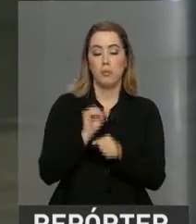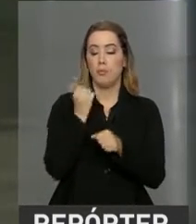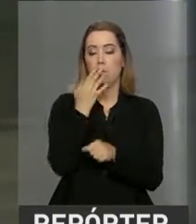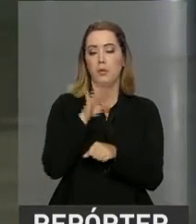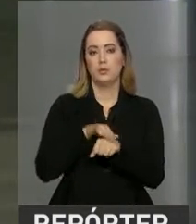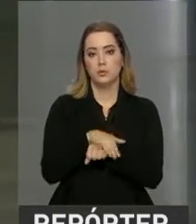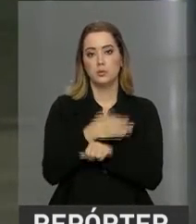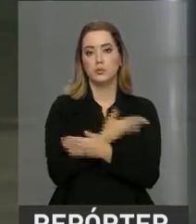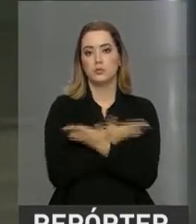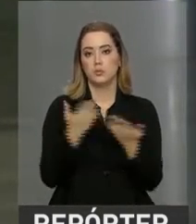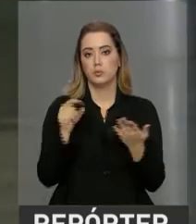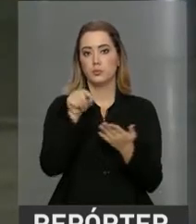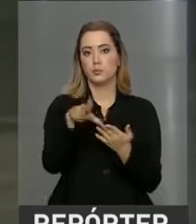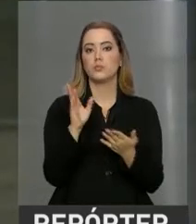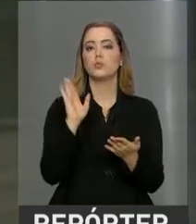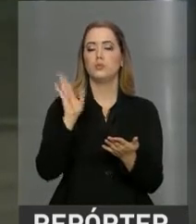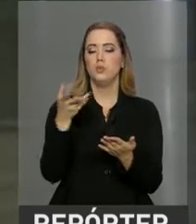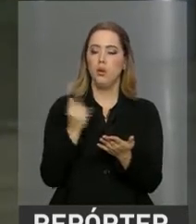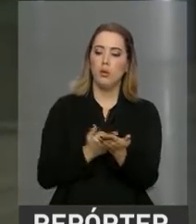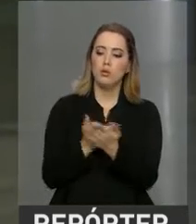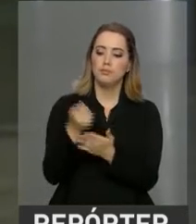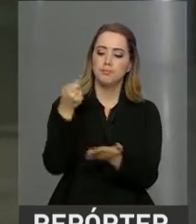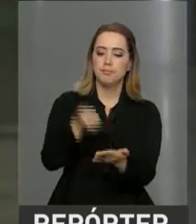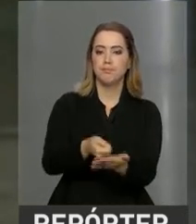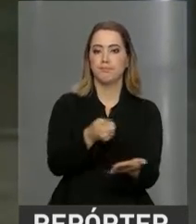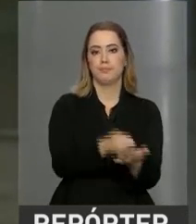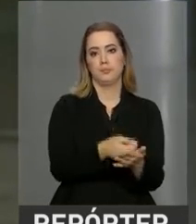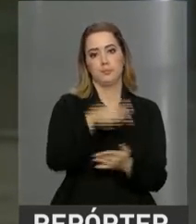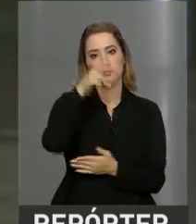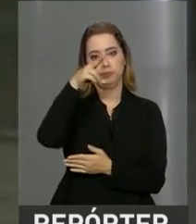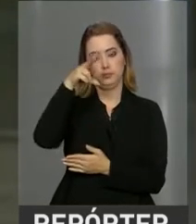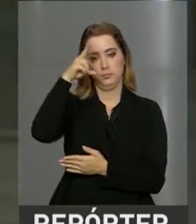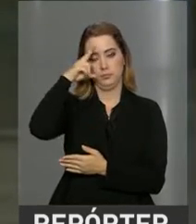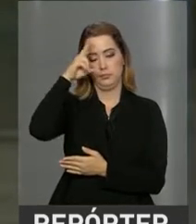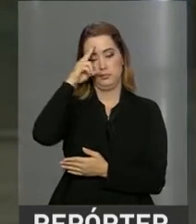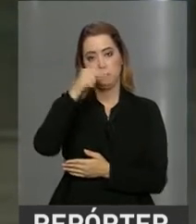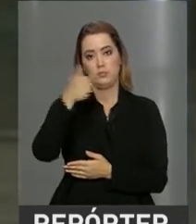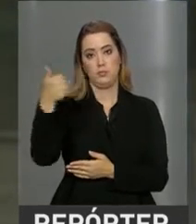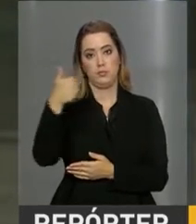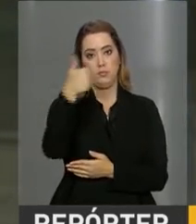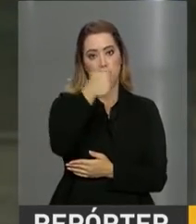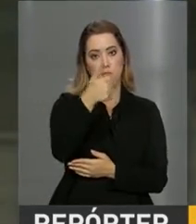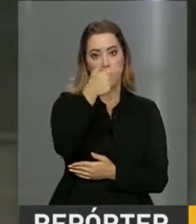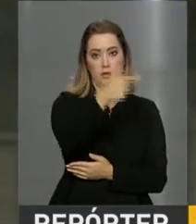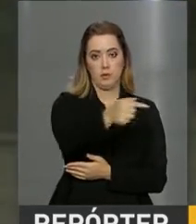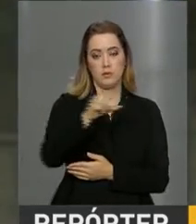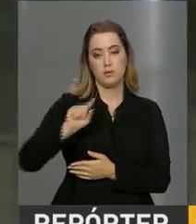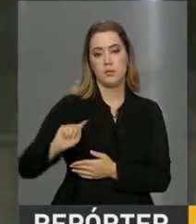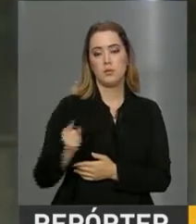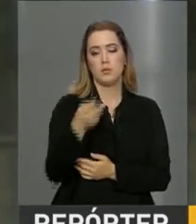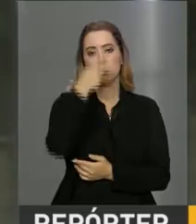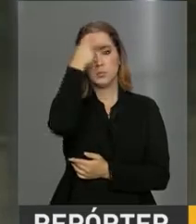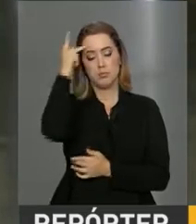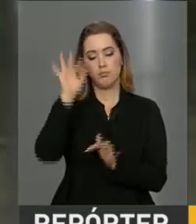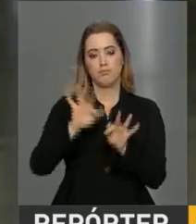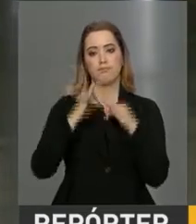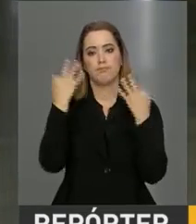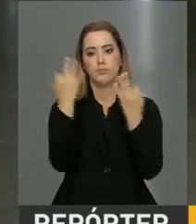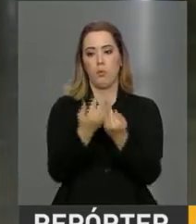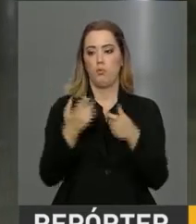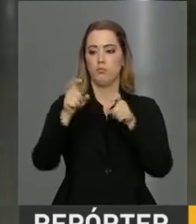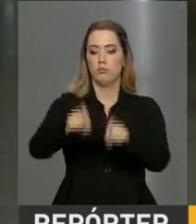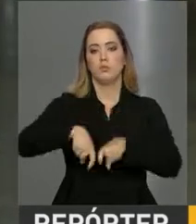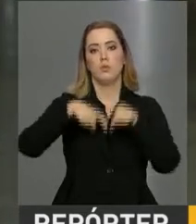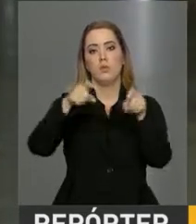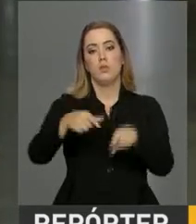o garantia safra já começa a ser pago na próxima segunda-feira para mais de 117 mil agricultores familiares de 77 municípios